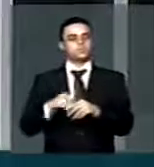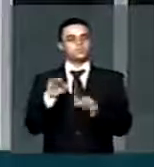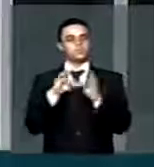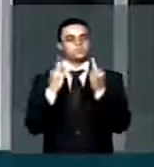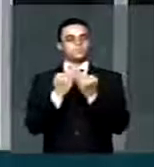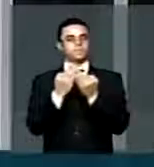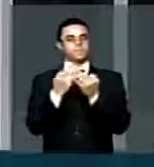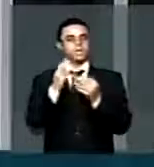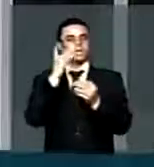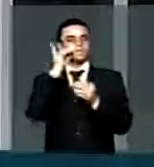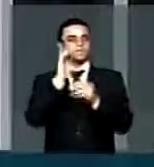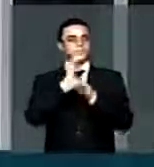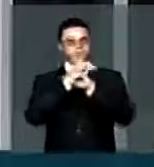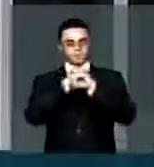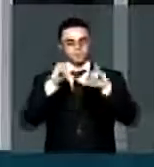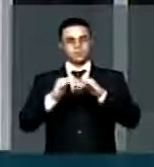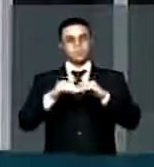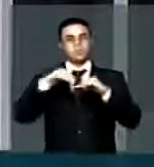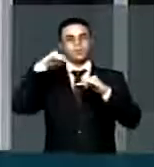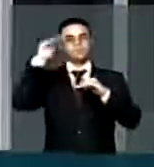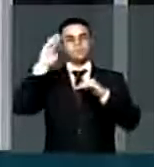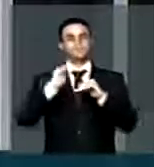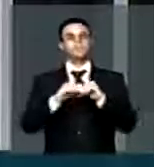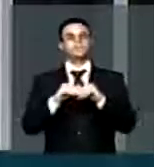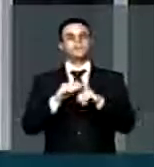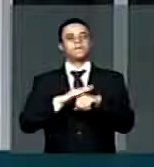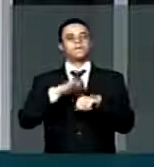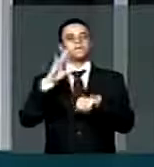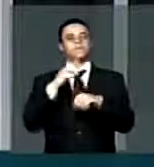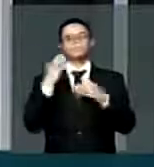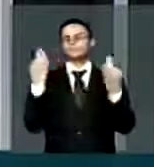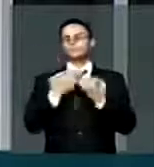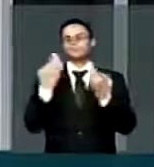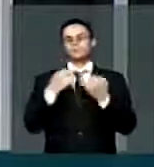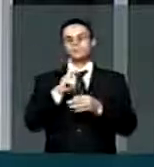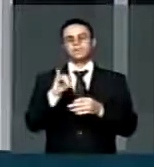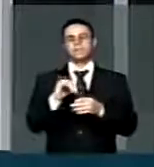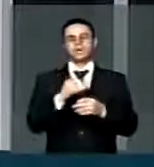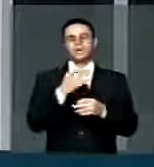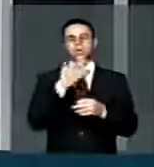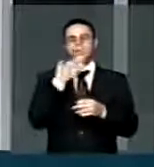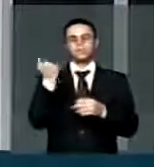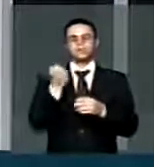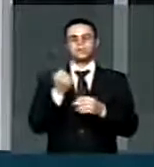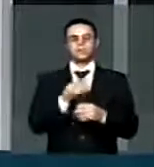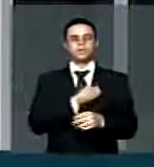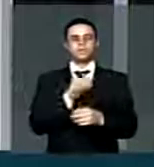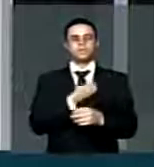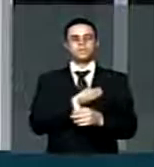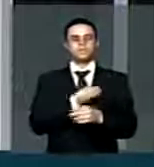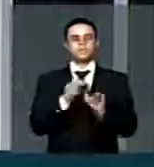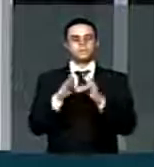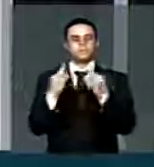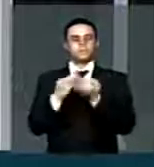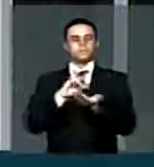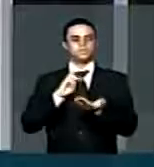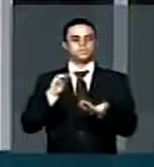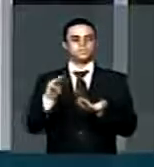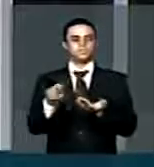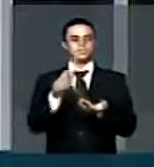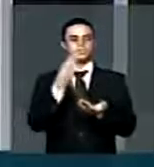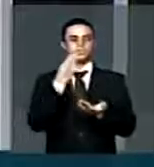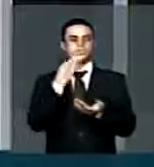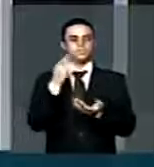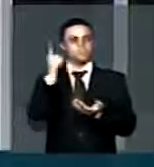presidenta Dilma Rousseff, com certeza eleva a capacidade de milhões de famílias para a compra